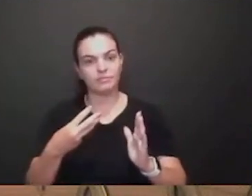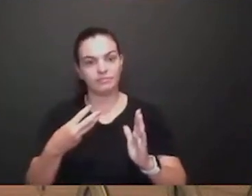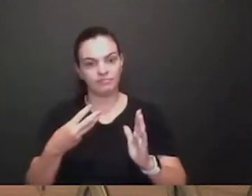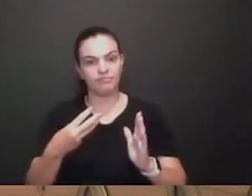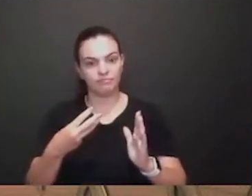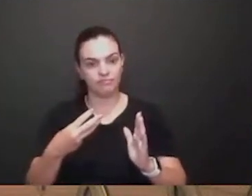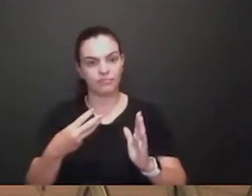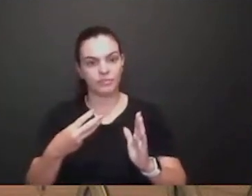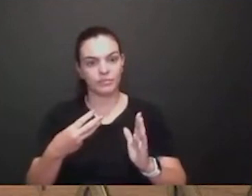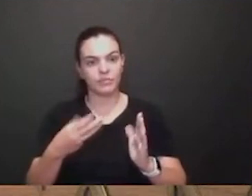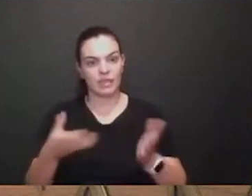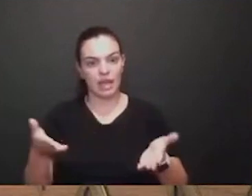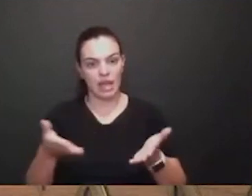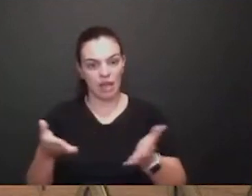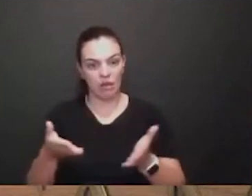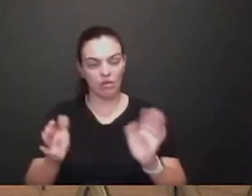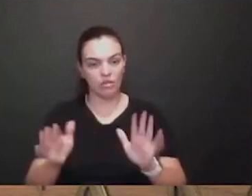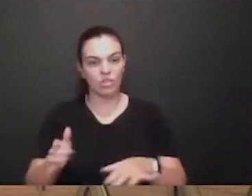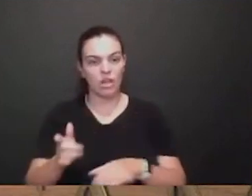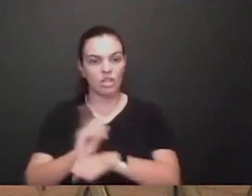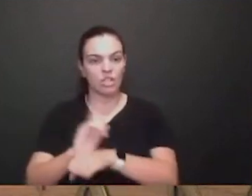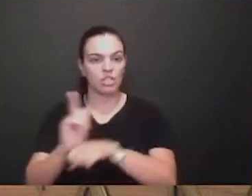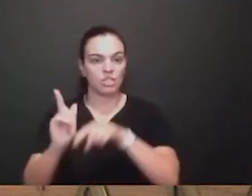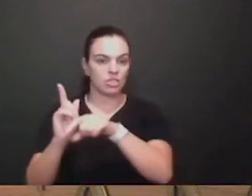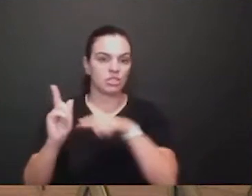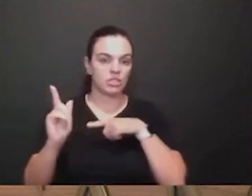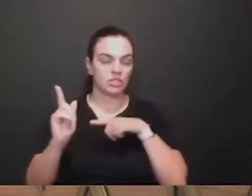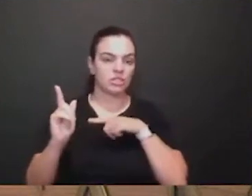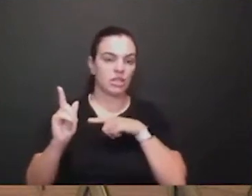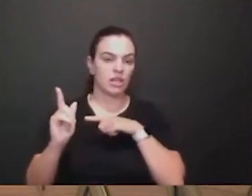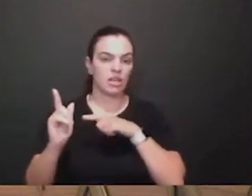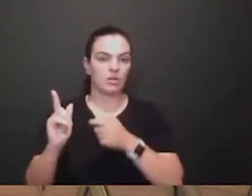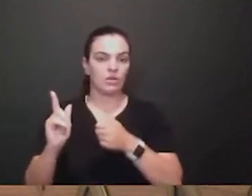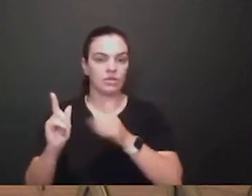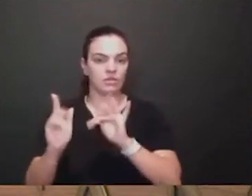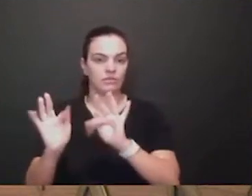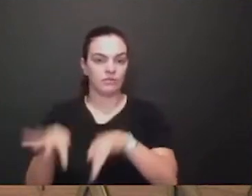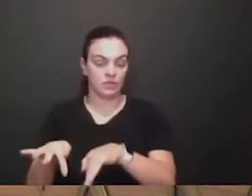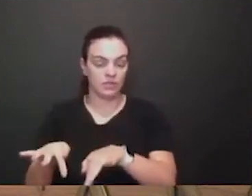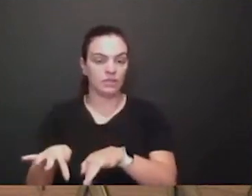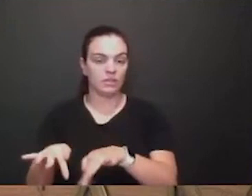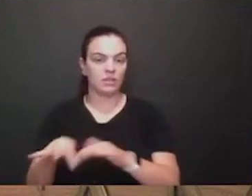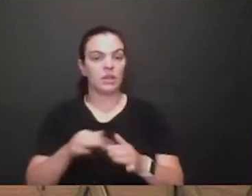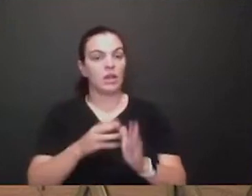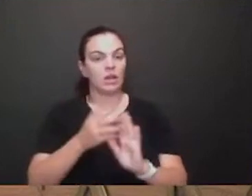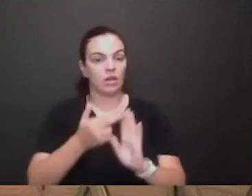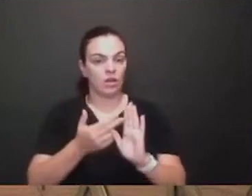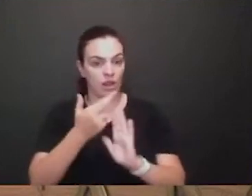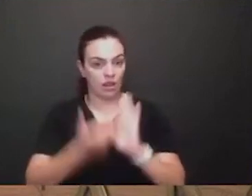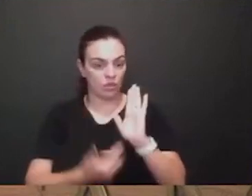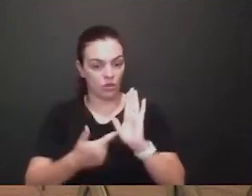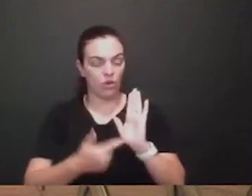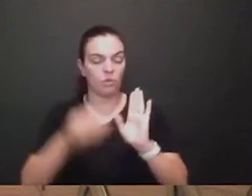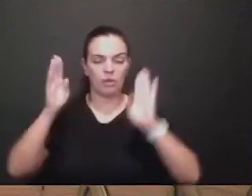muita coisa já andou além daquilo que a gente traz nesse relatório. Né? Todas as licitações, os projetos, eles